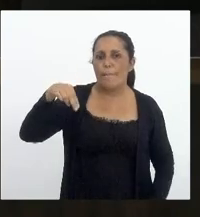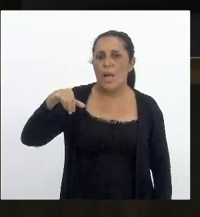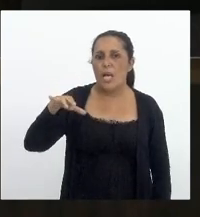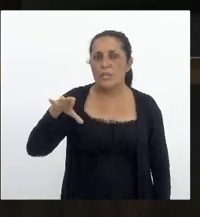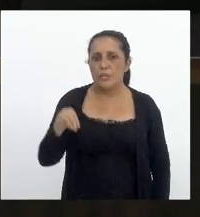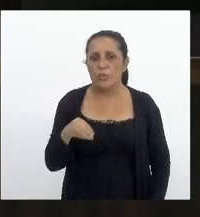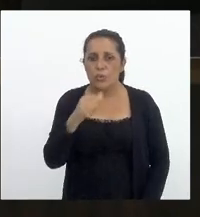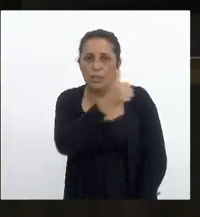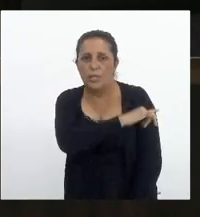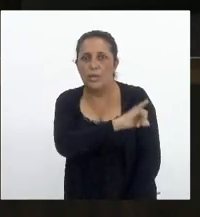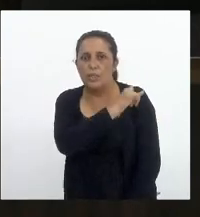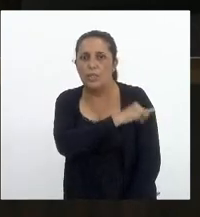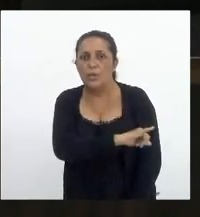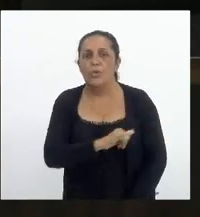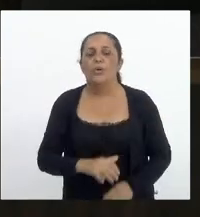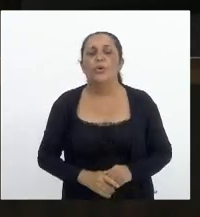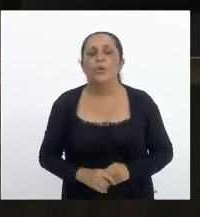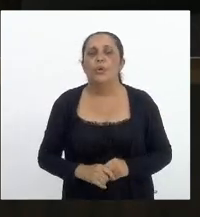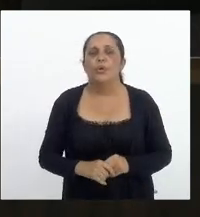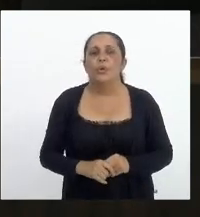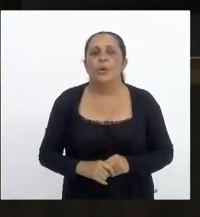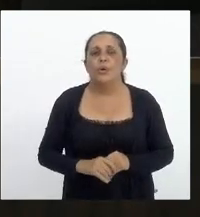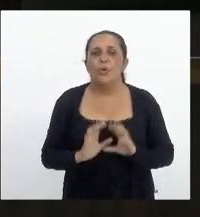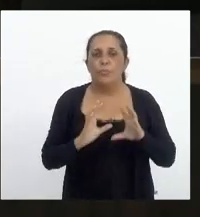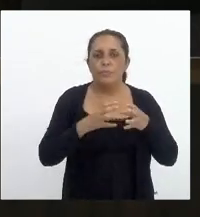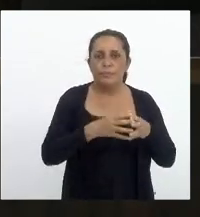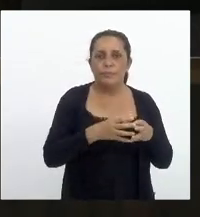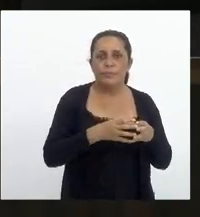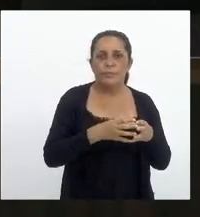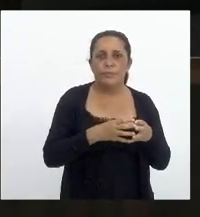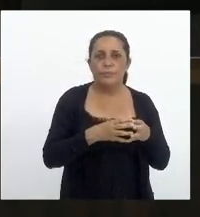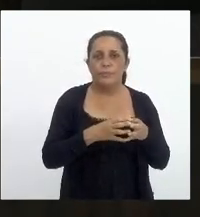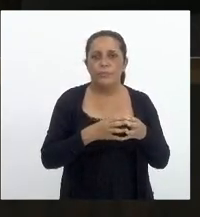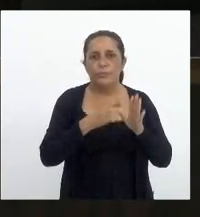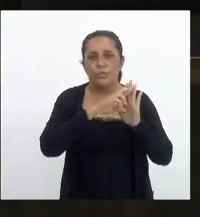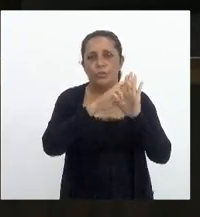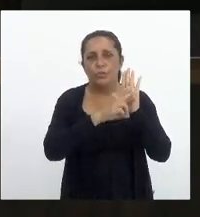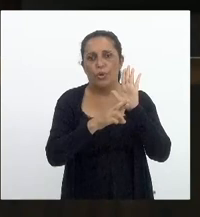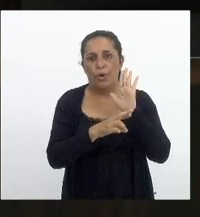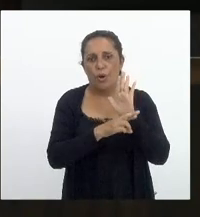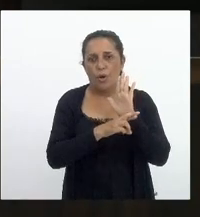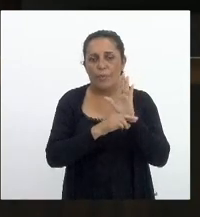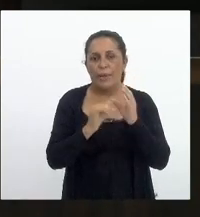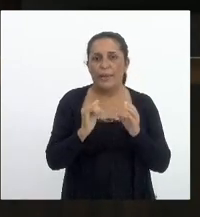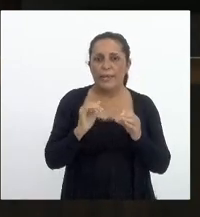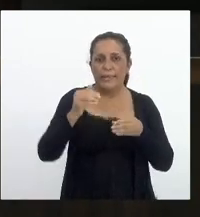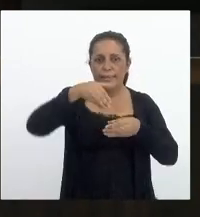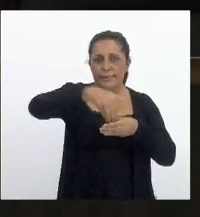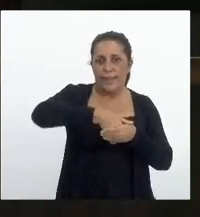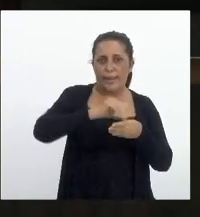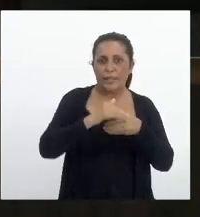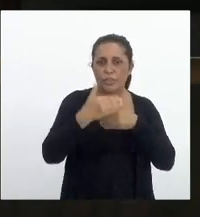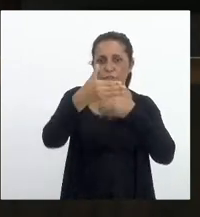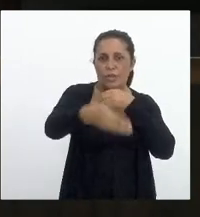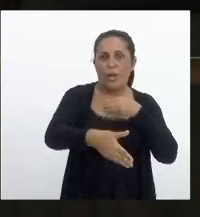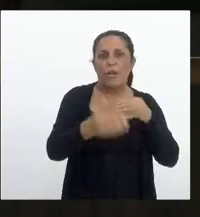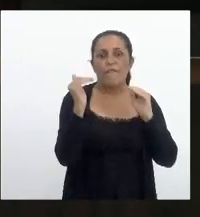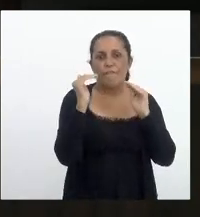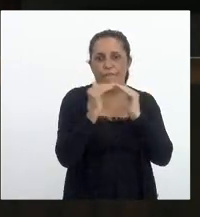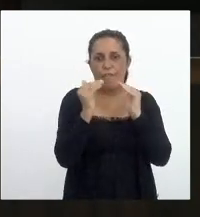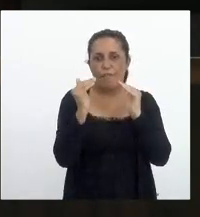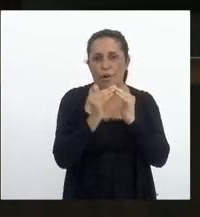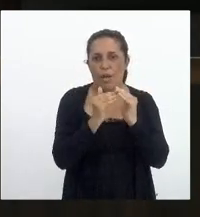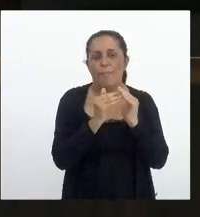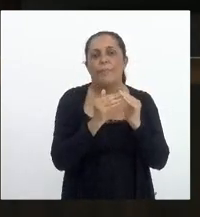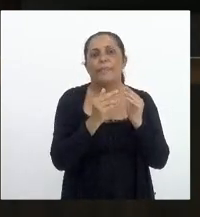parecer da comissão de normas internas e proposições externas favorável relator deputado